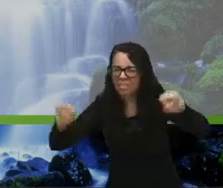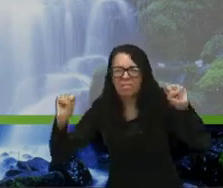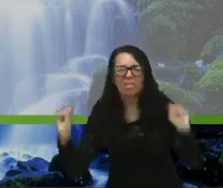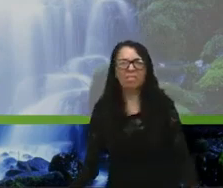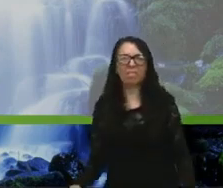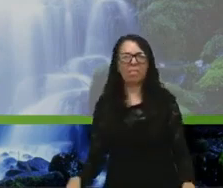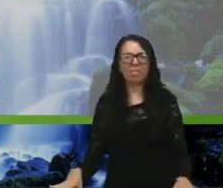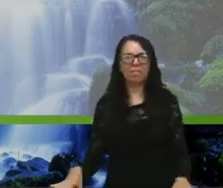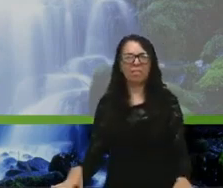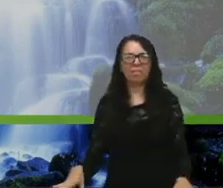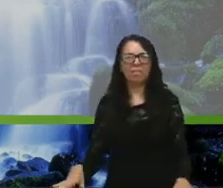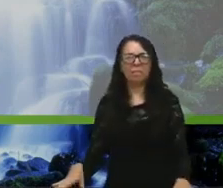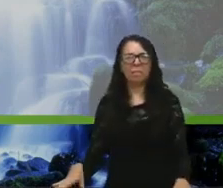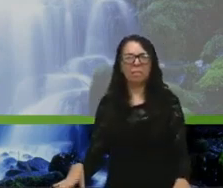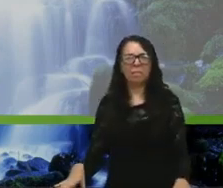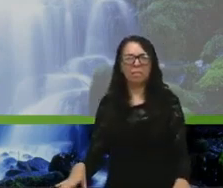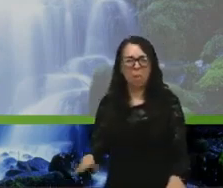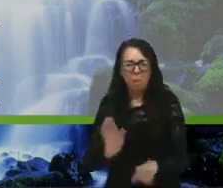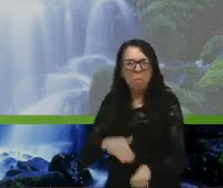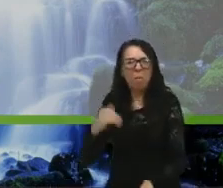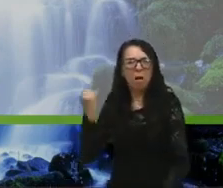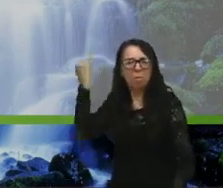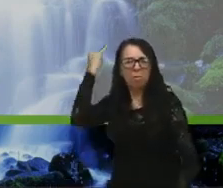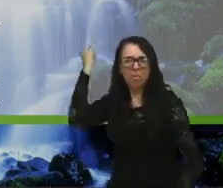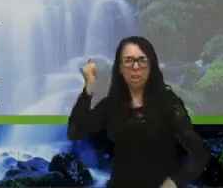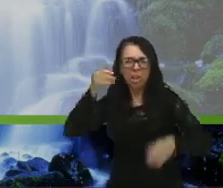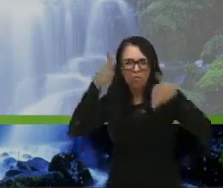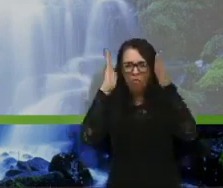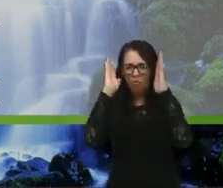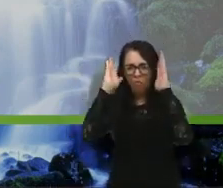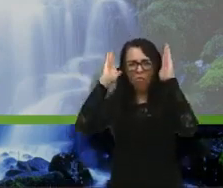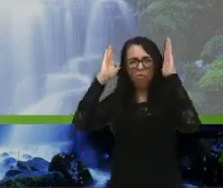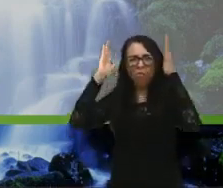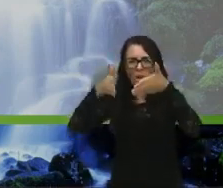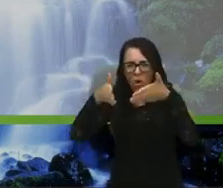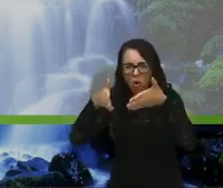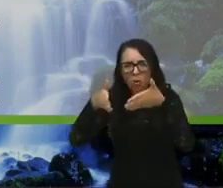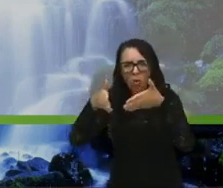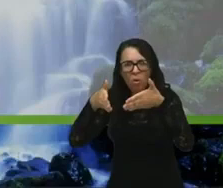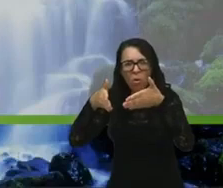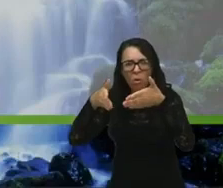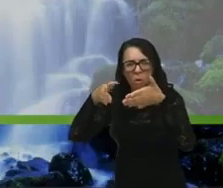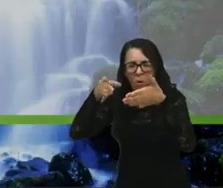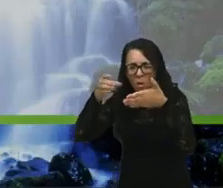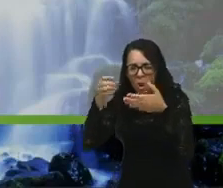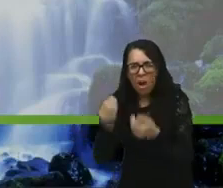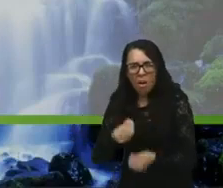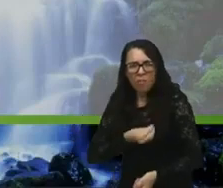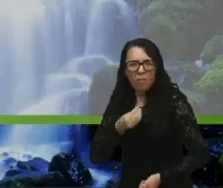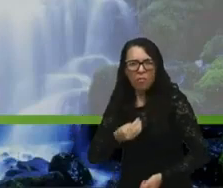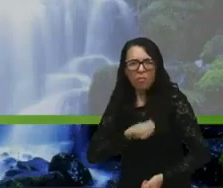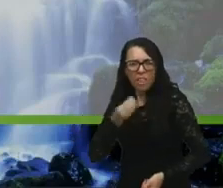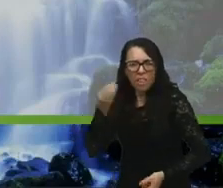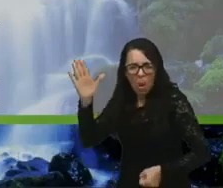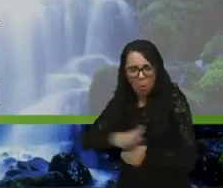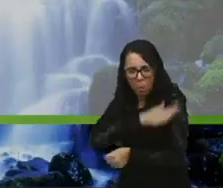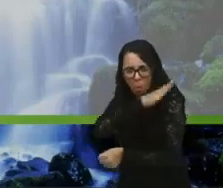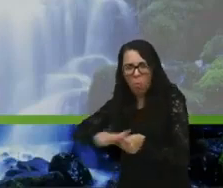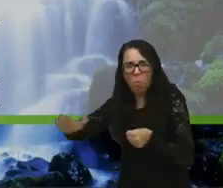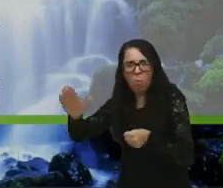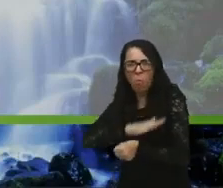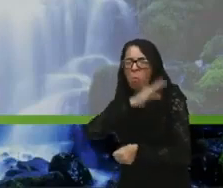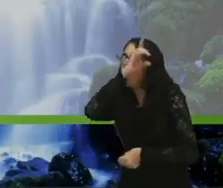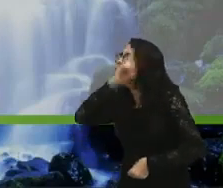seu caráter, no seu ser, transformando a sua vida. A ênfase é uma vida cheia do poder do Espírito